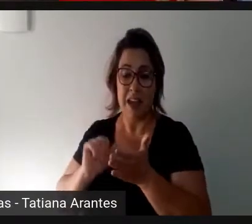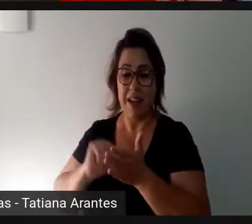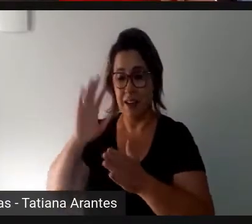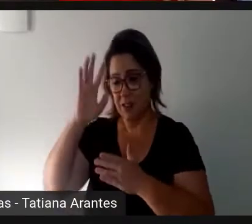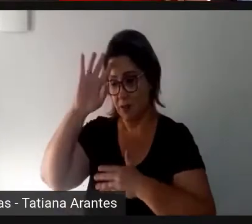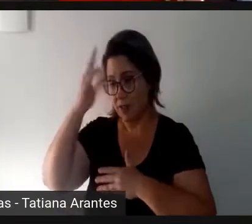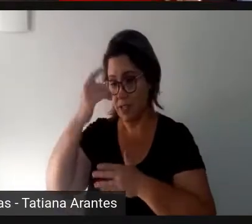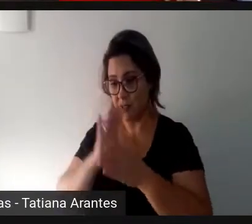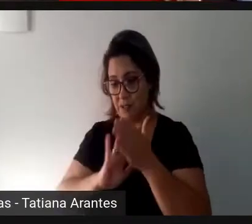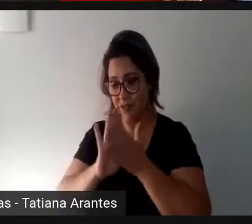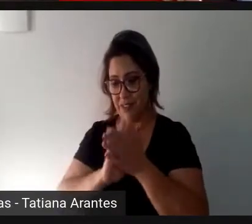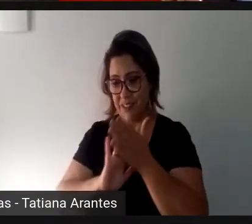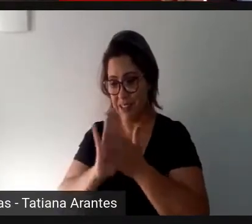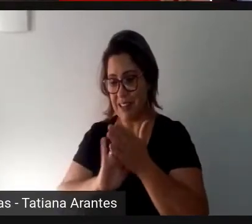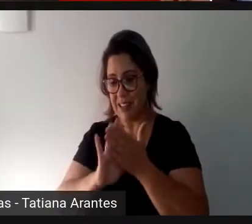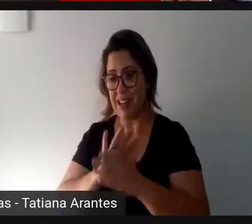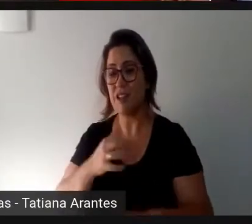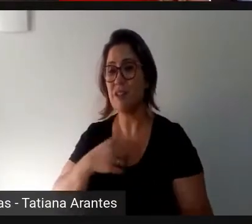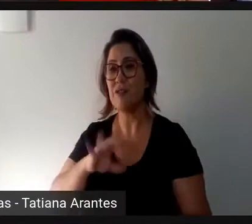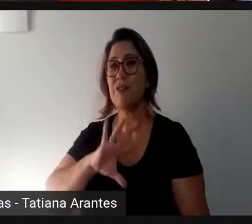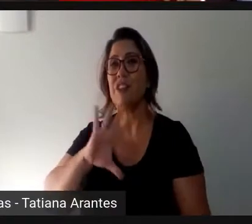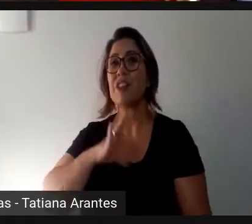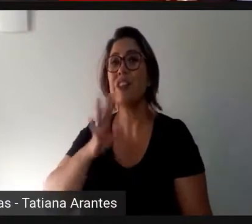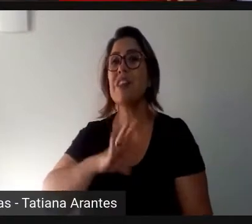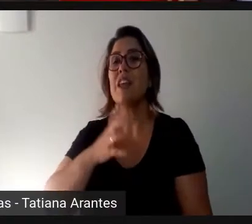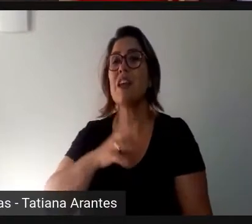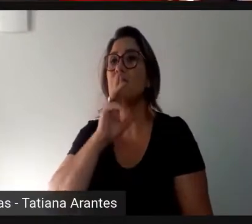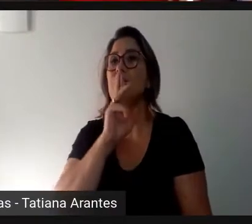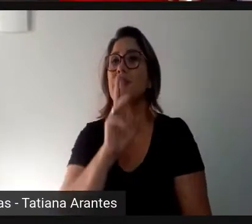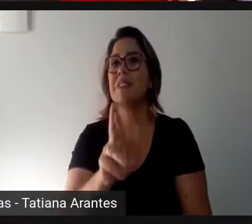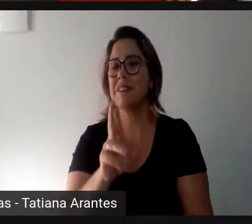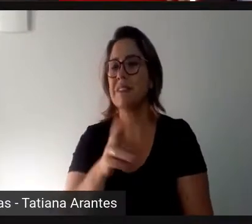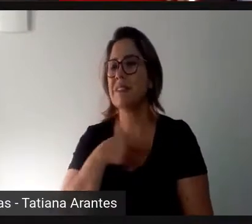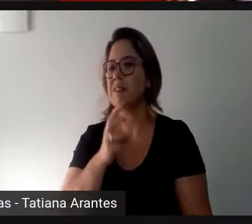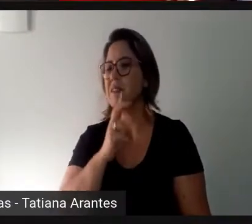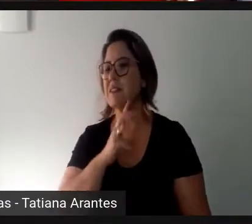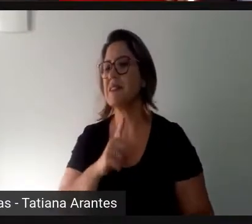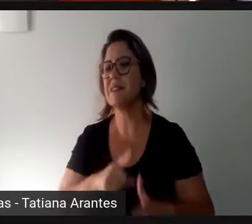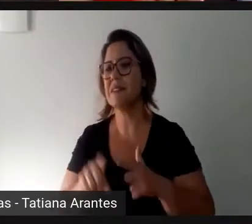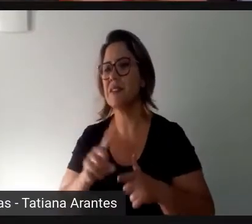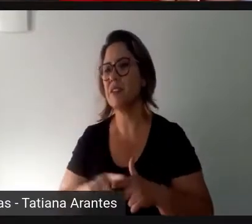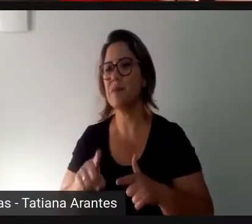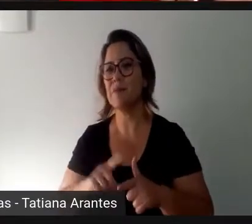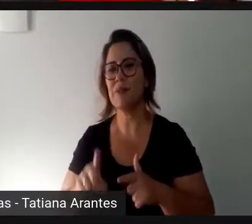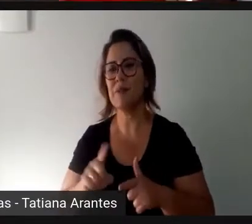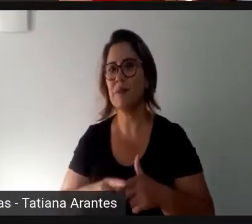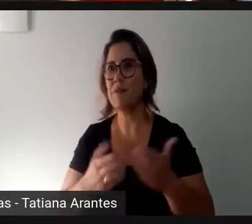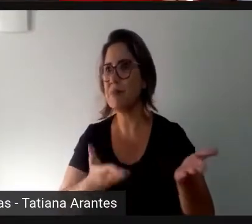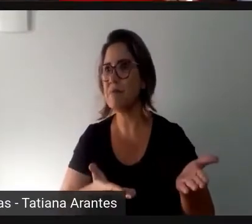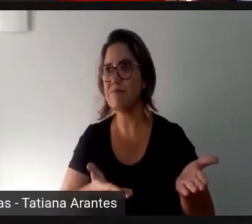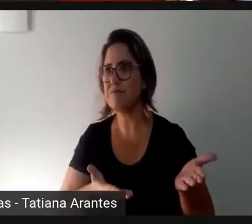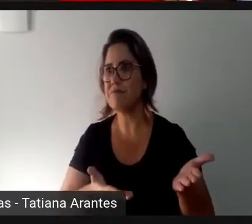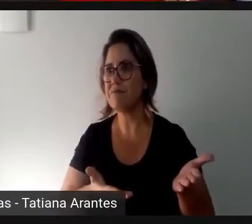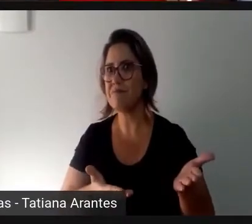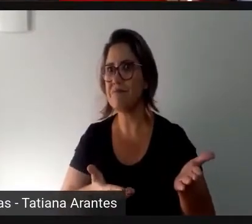paralisada. Então, aí a gente sempre tem problema falando, mas não vai sair, você quer eliminar qualquer risco,